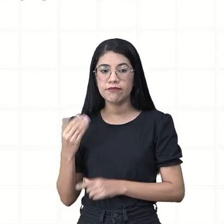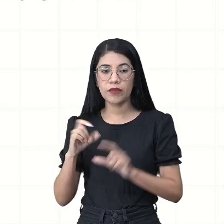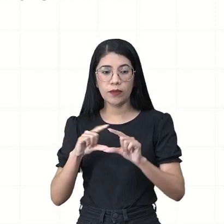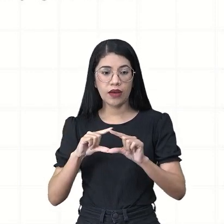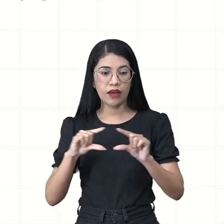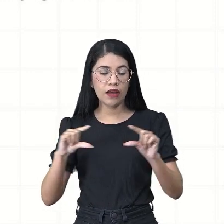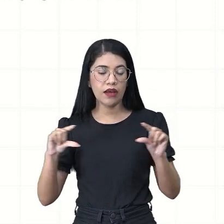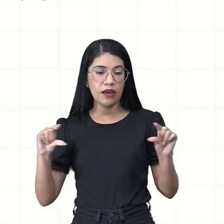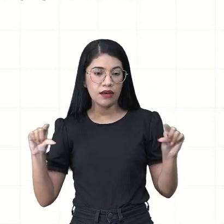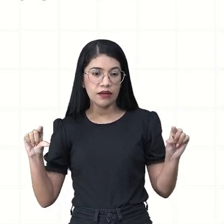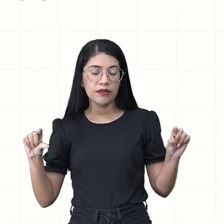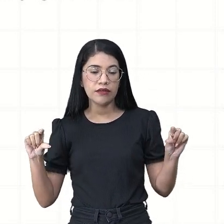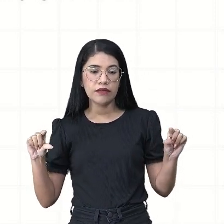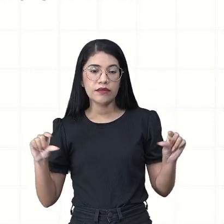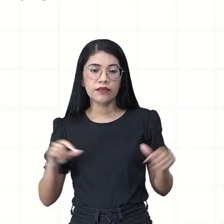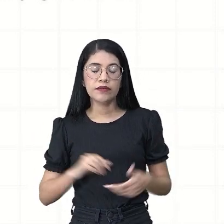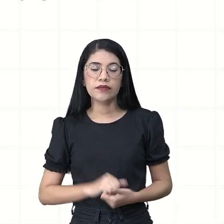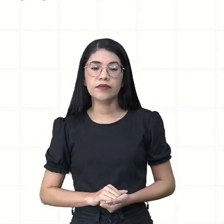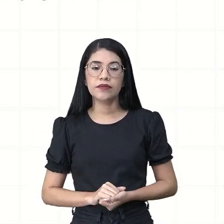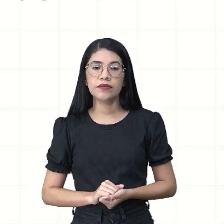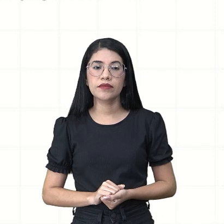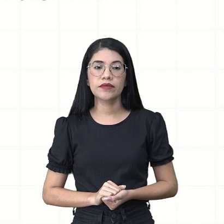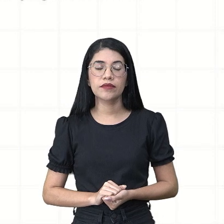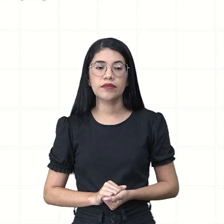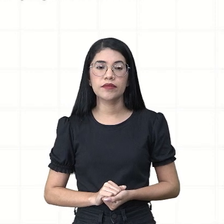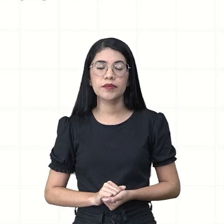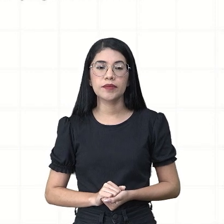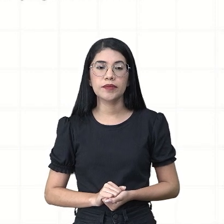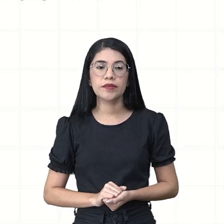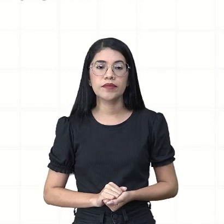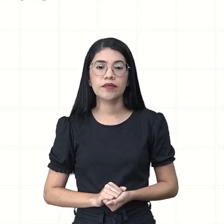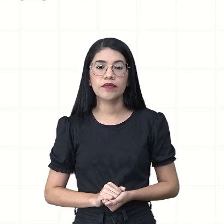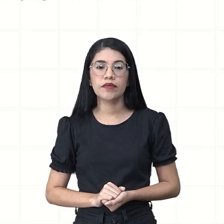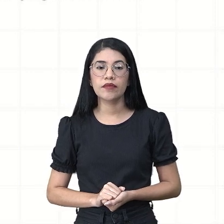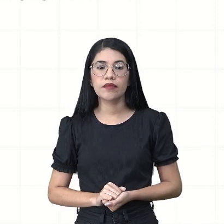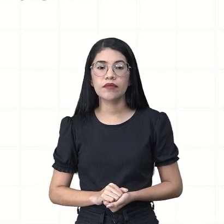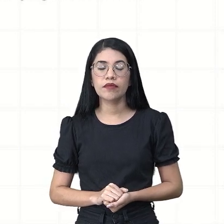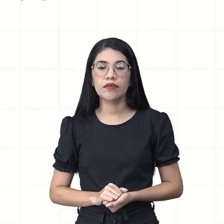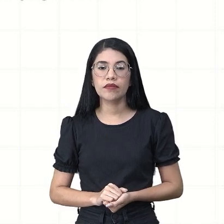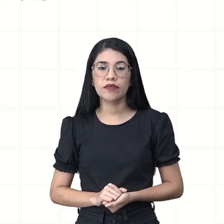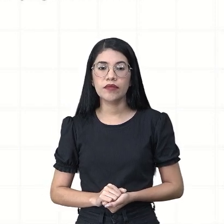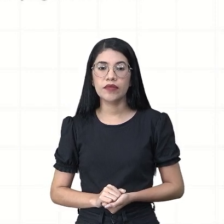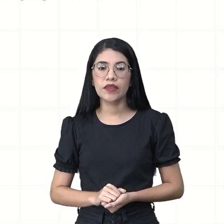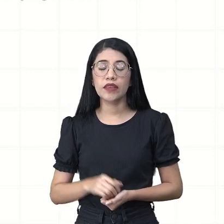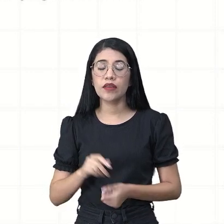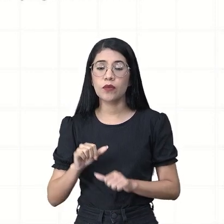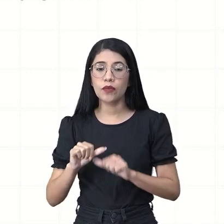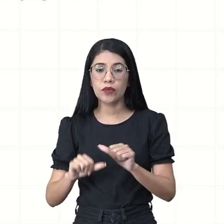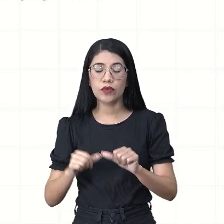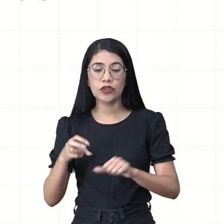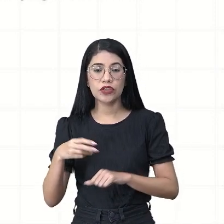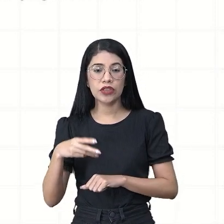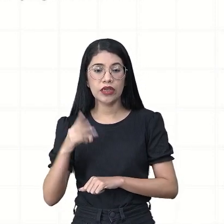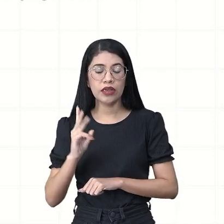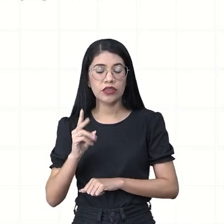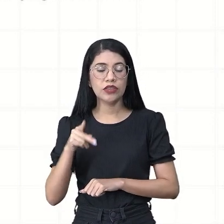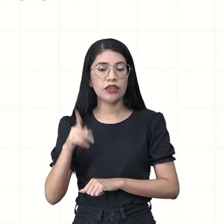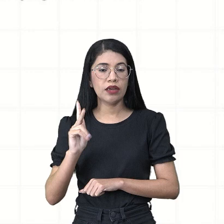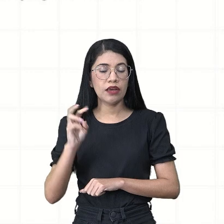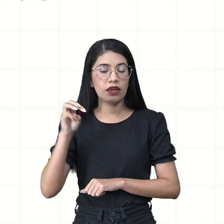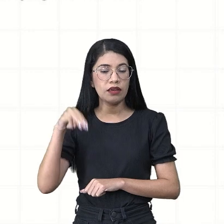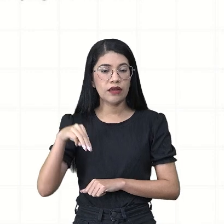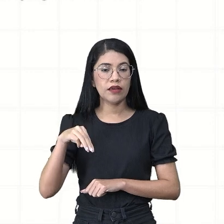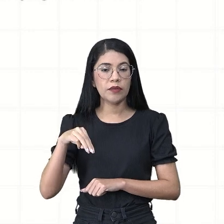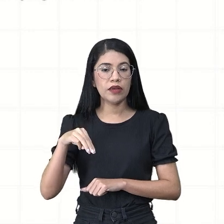né? Então, a gente tem agora sim essa medida aqui de quilômetro. Aí agora aqui ela embaixo ela está